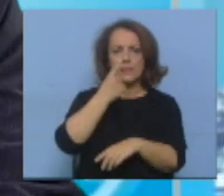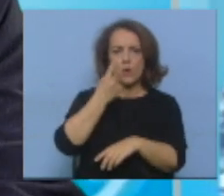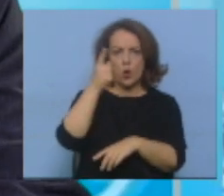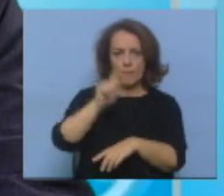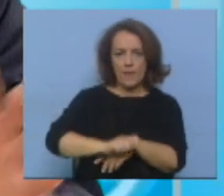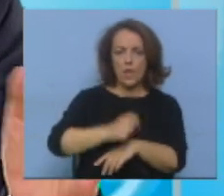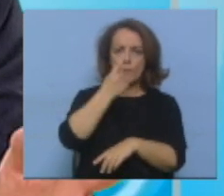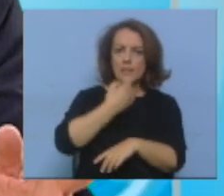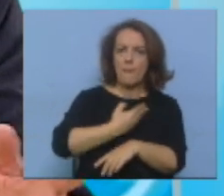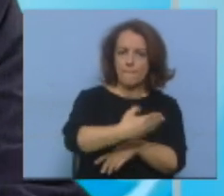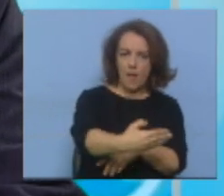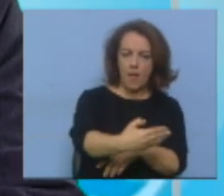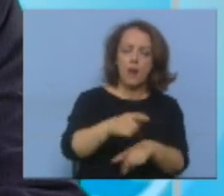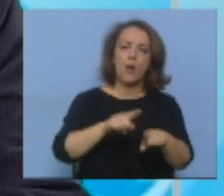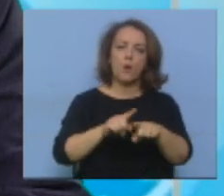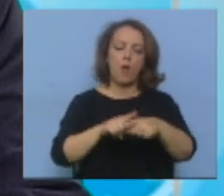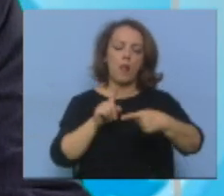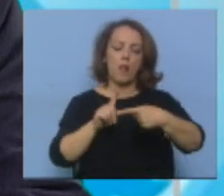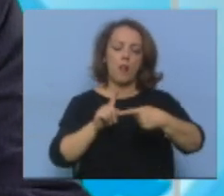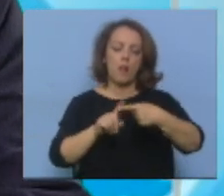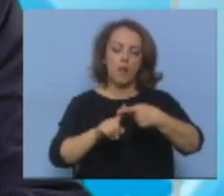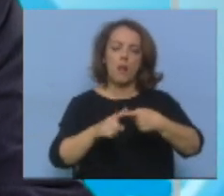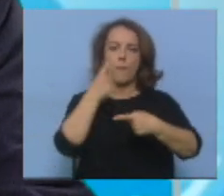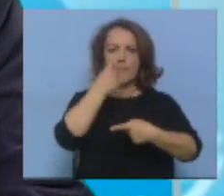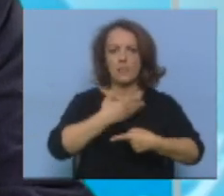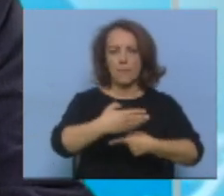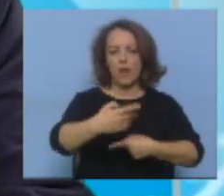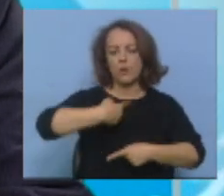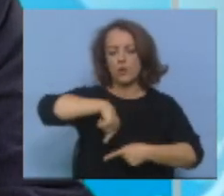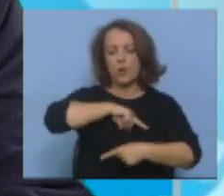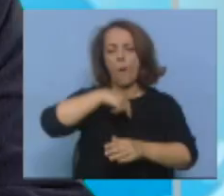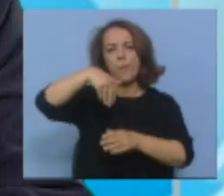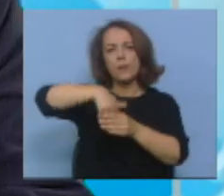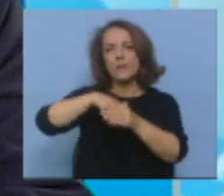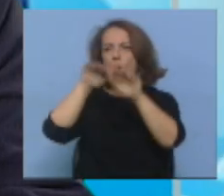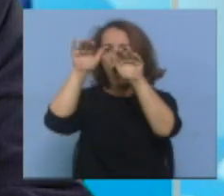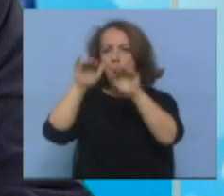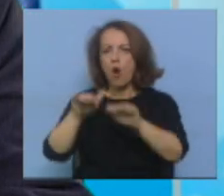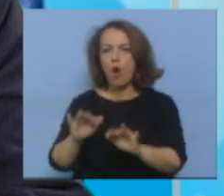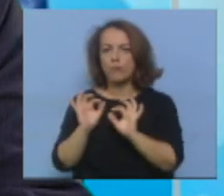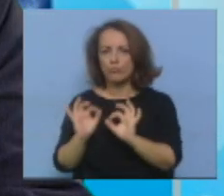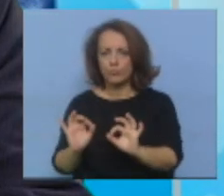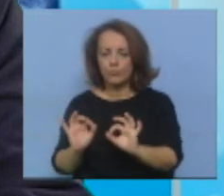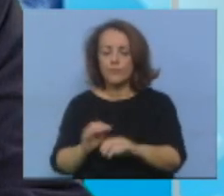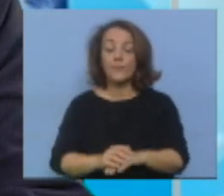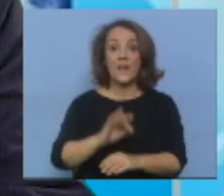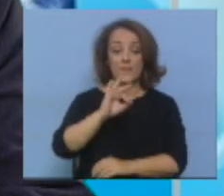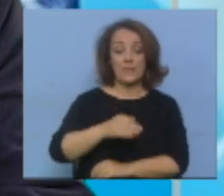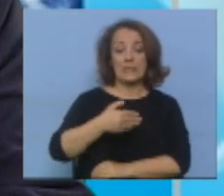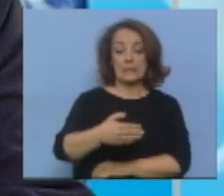uma semana para nós podermos pôr ordem na despensa. Não é? Eu imediatamente, no fim de semana,